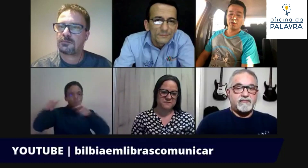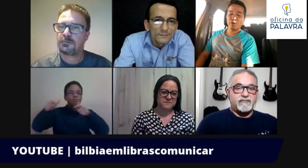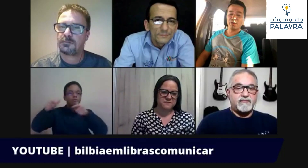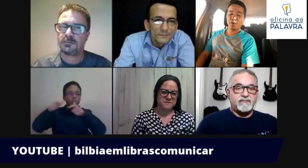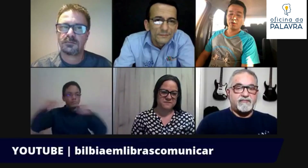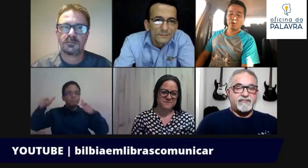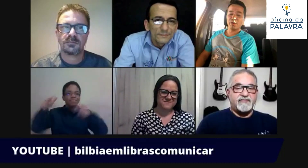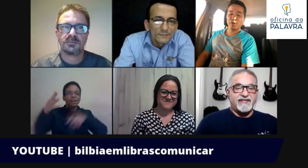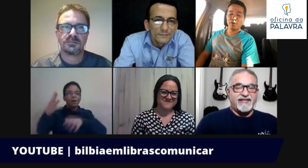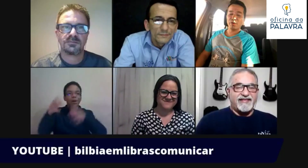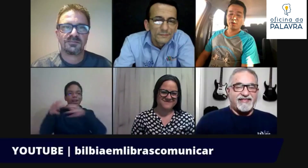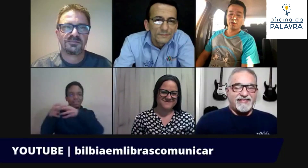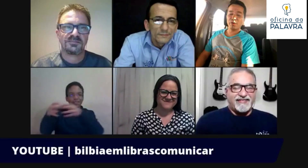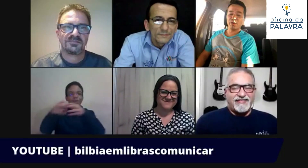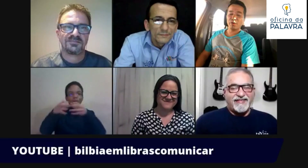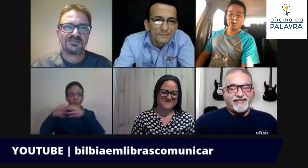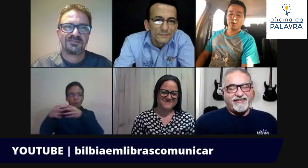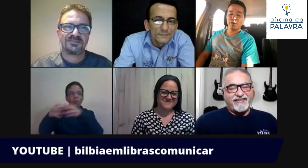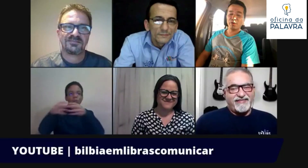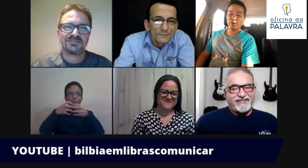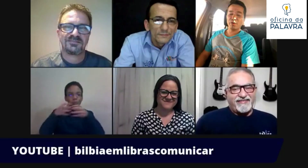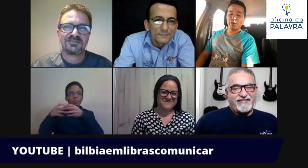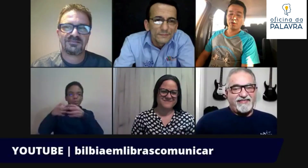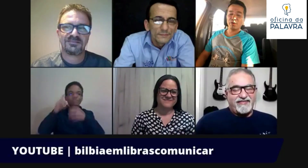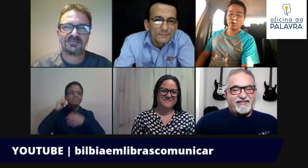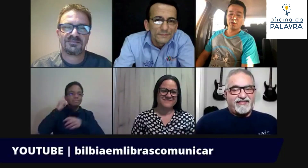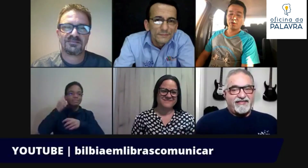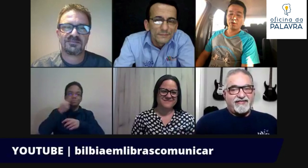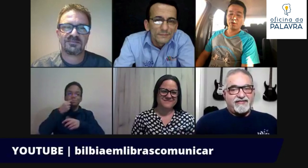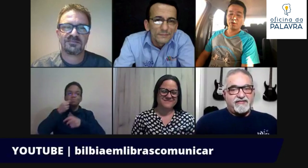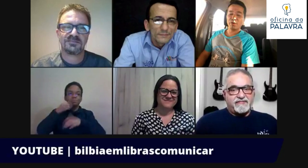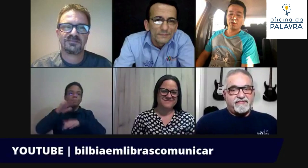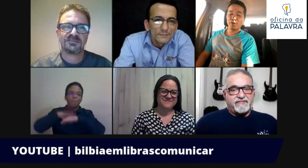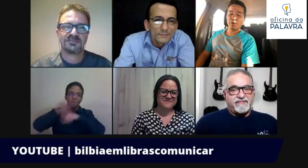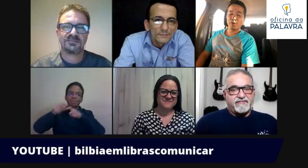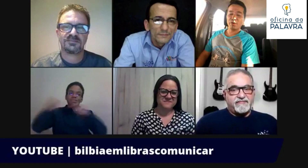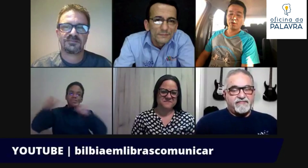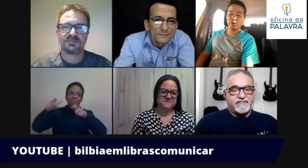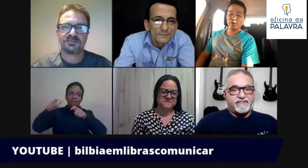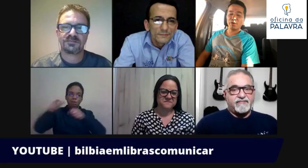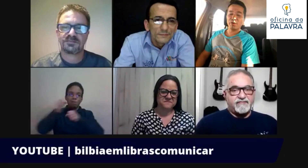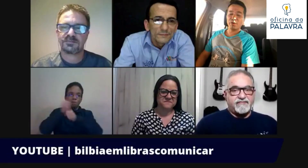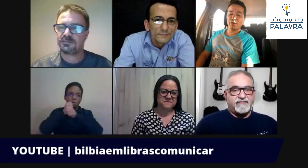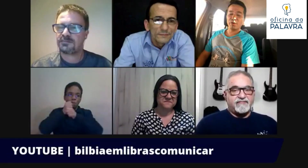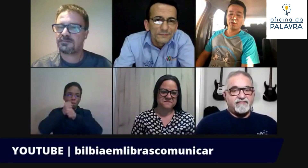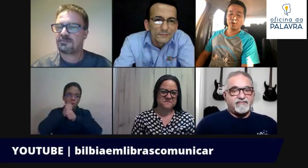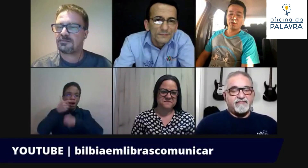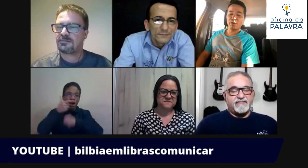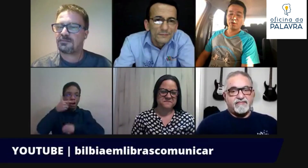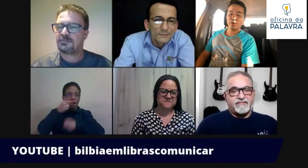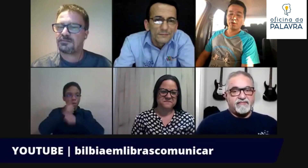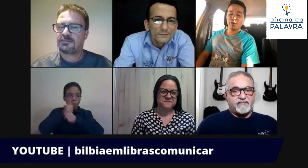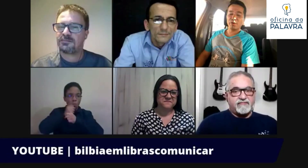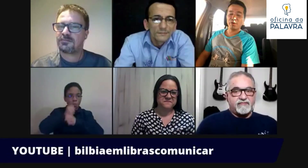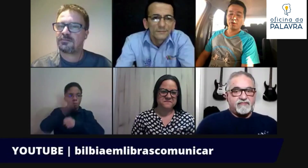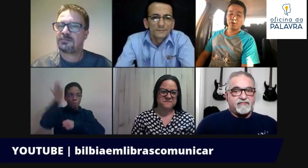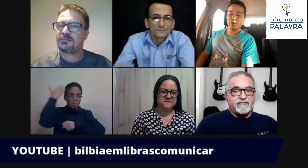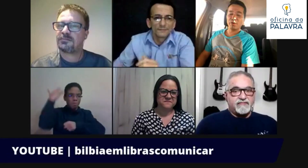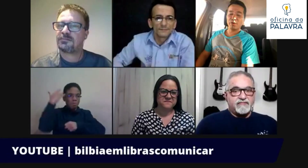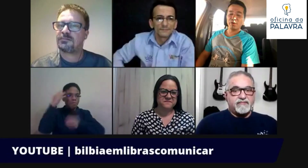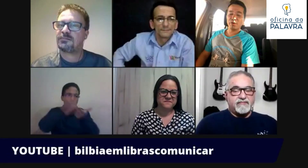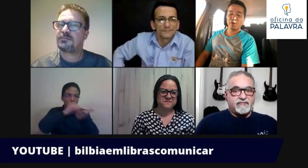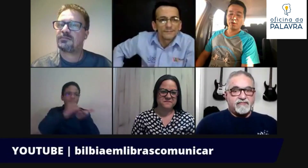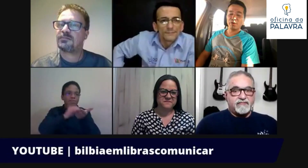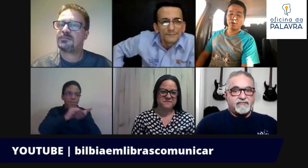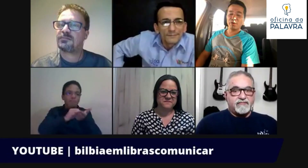comunidades, e foi só ampliando. Nessa época não tinha muita tecnologia, por exemplo,